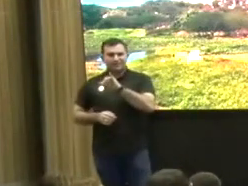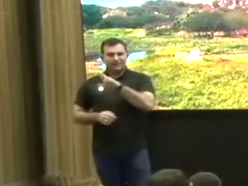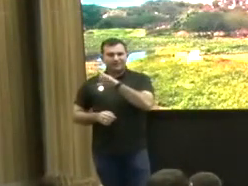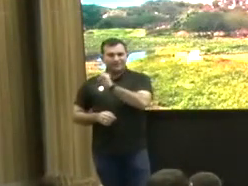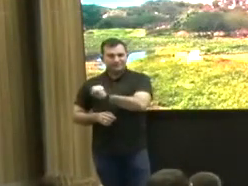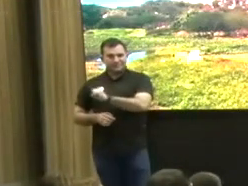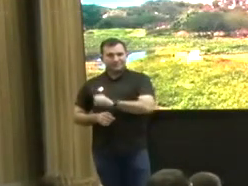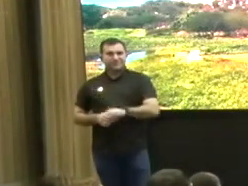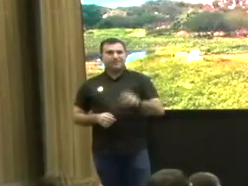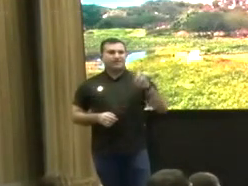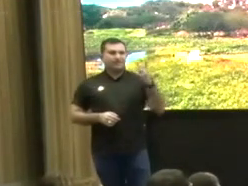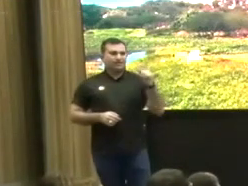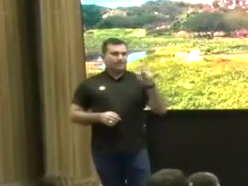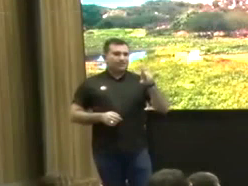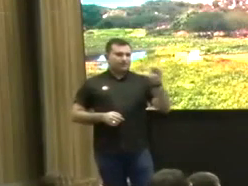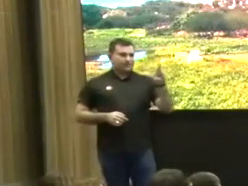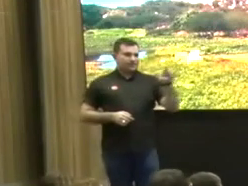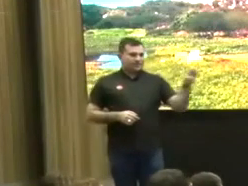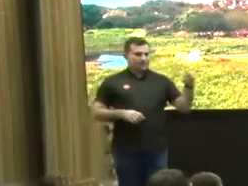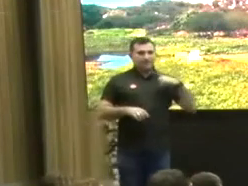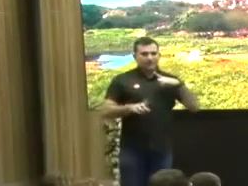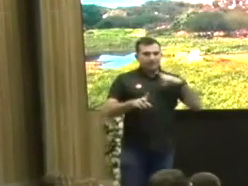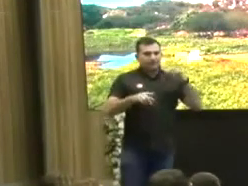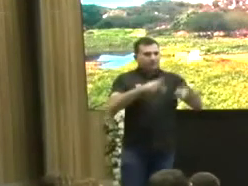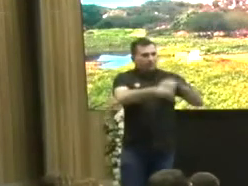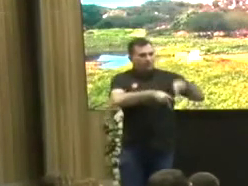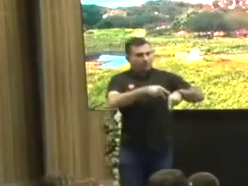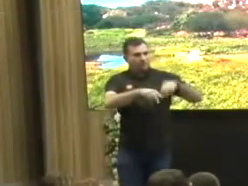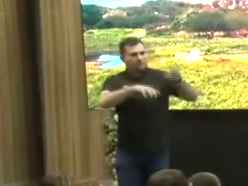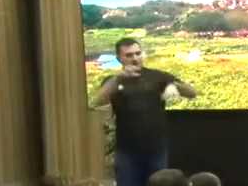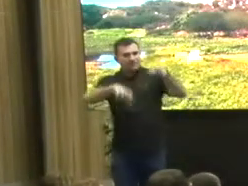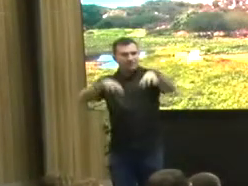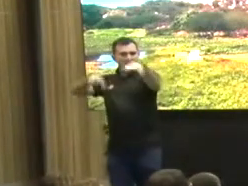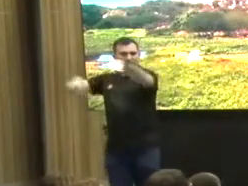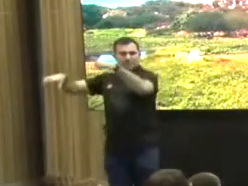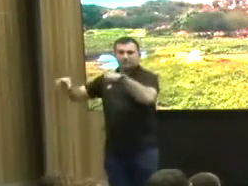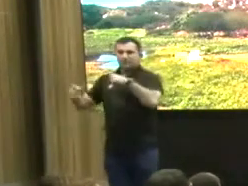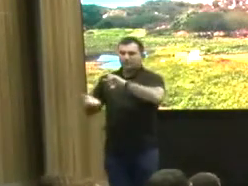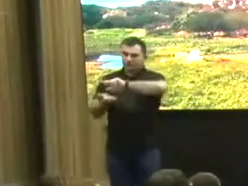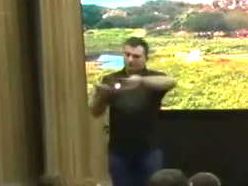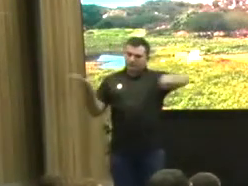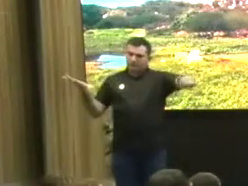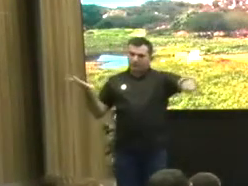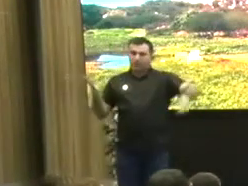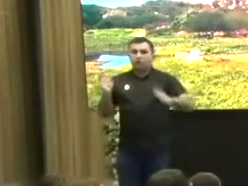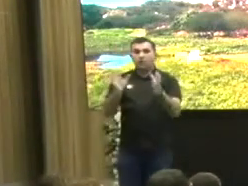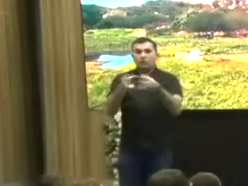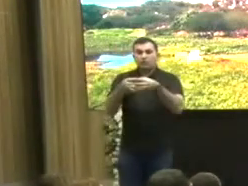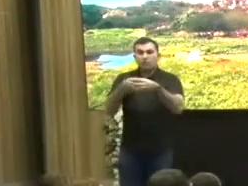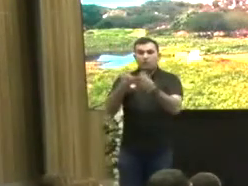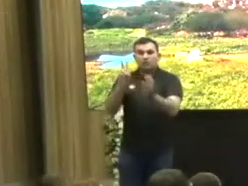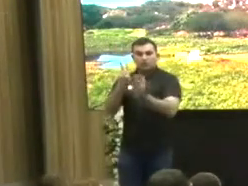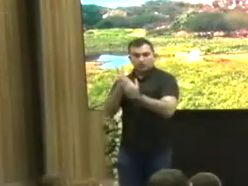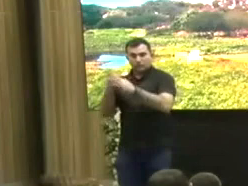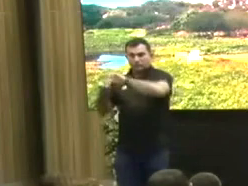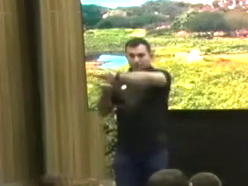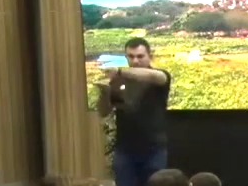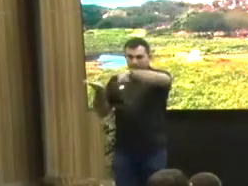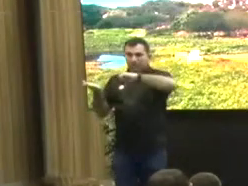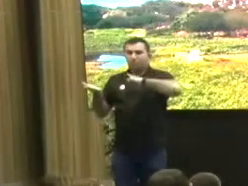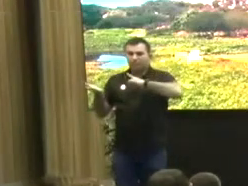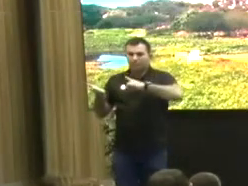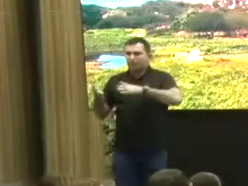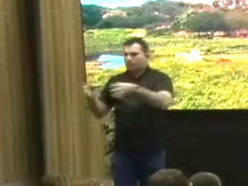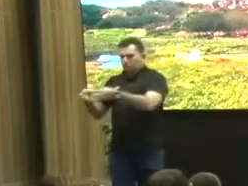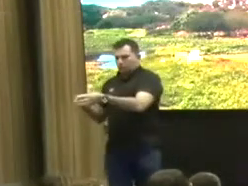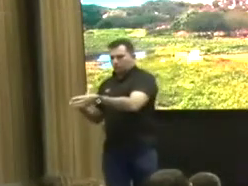povo cigano vários povos. Nós temos dentro dos povos indígenas vários povos. Então nós temos várias